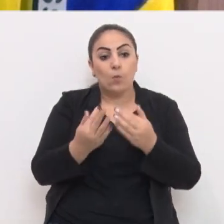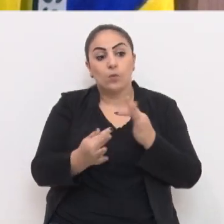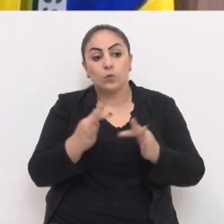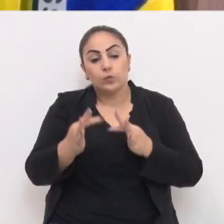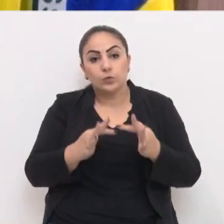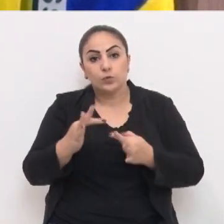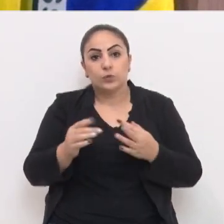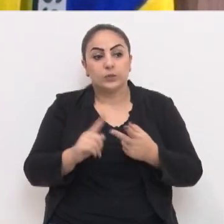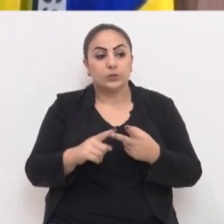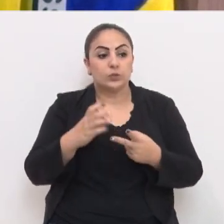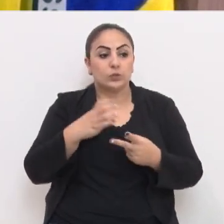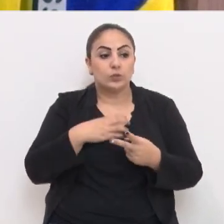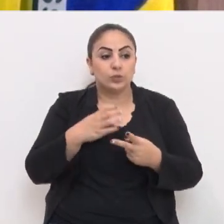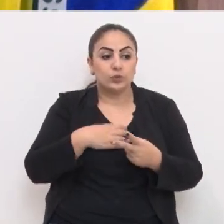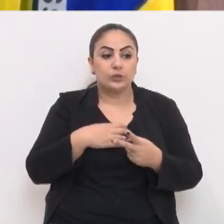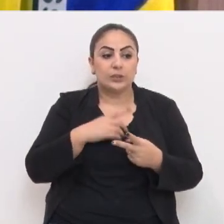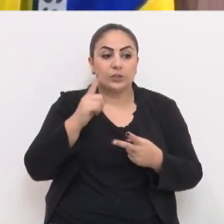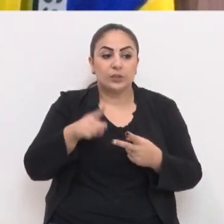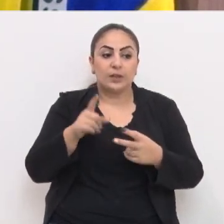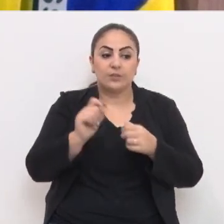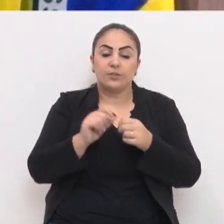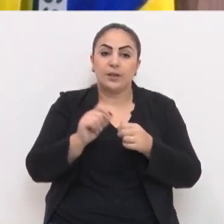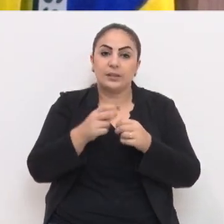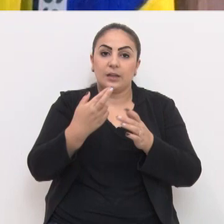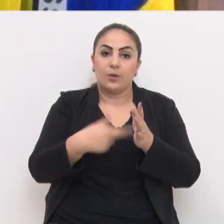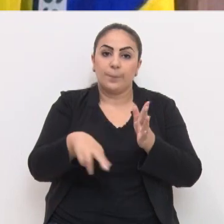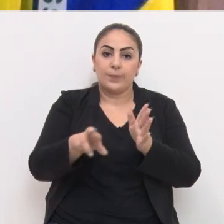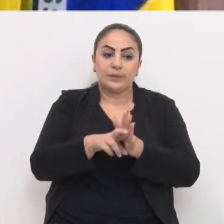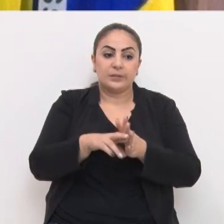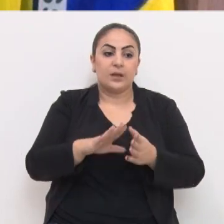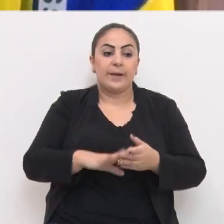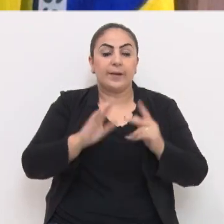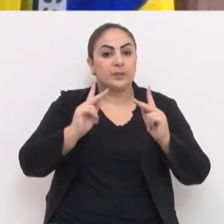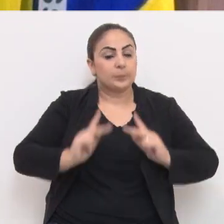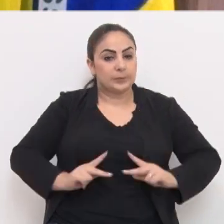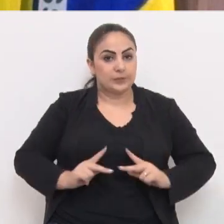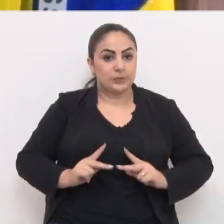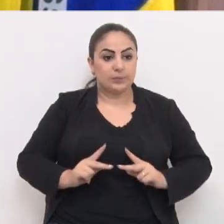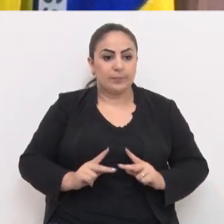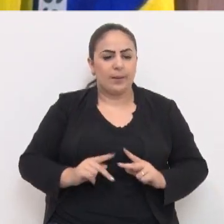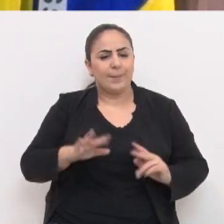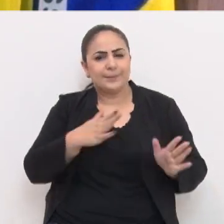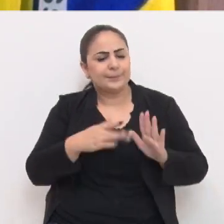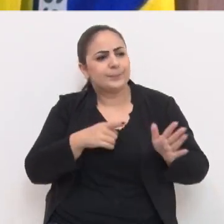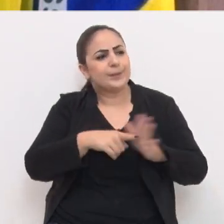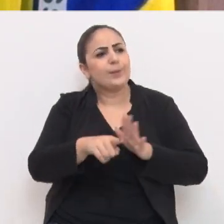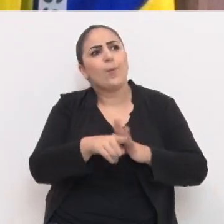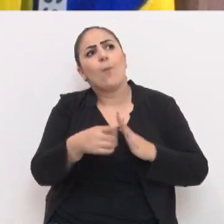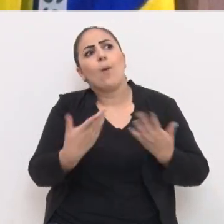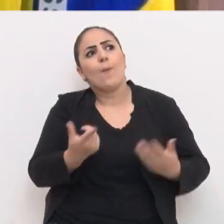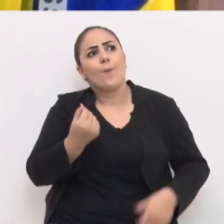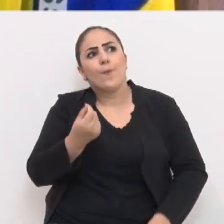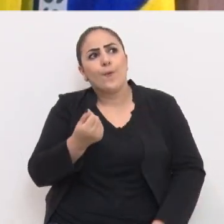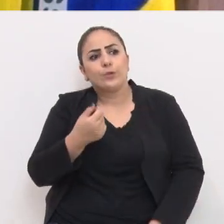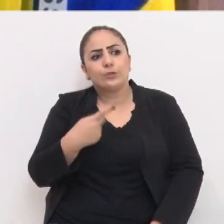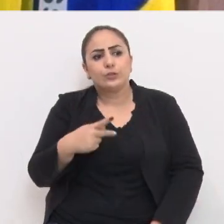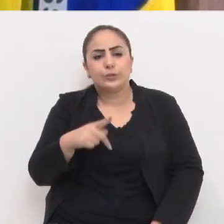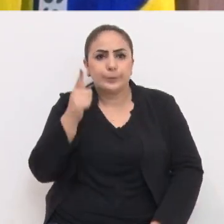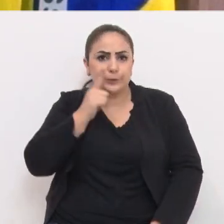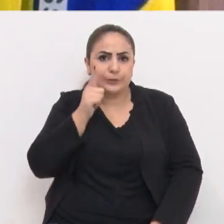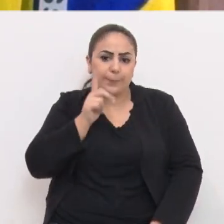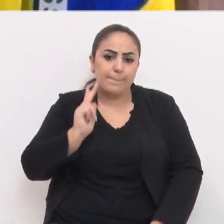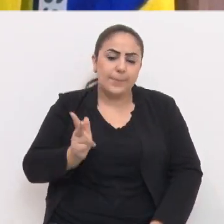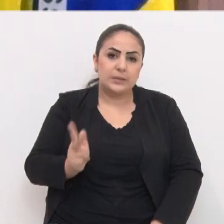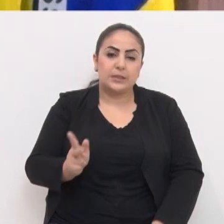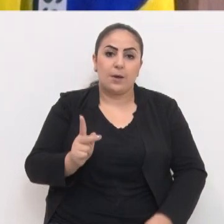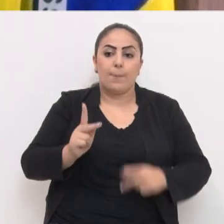que funciona, de que forma que é dada a recuperação. As pessoas nos perguntam muito qual o custo disso para